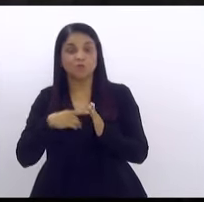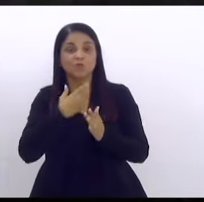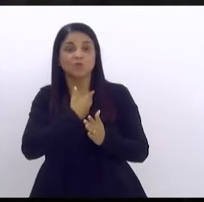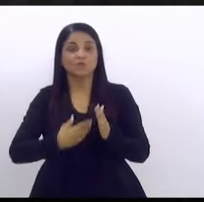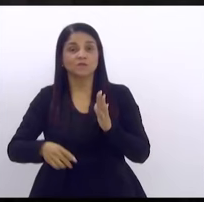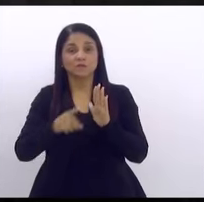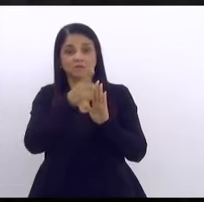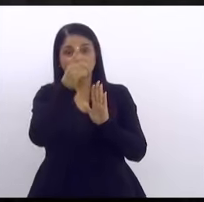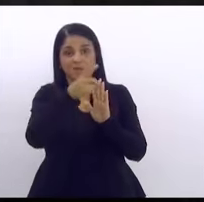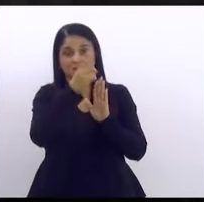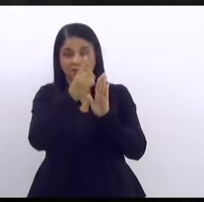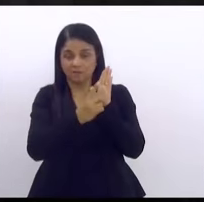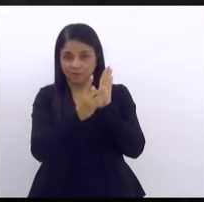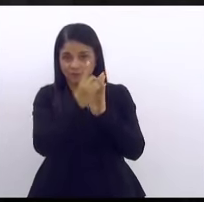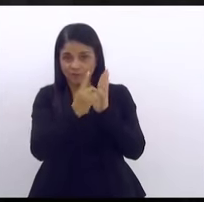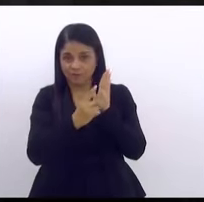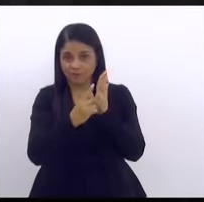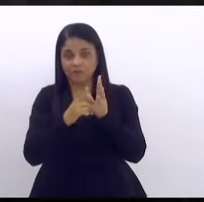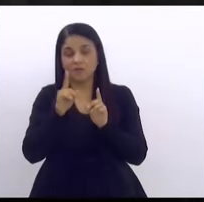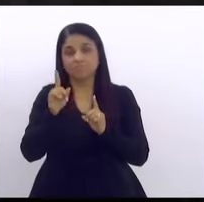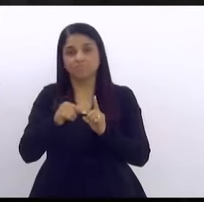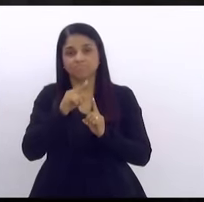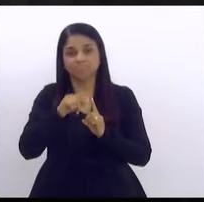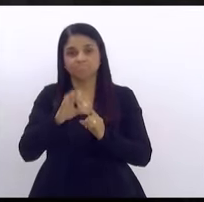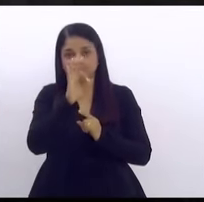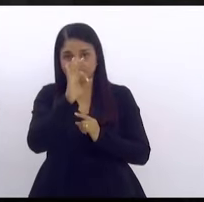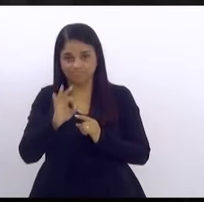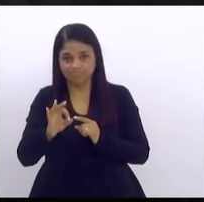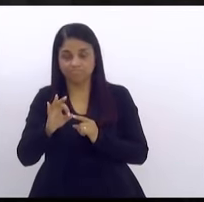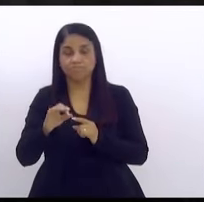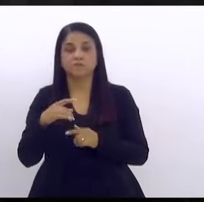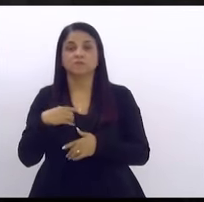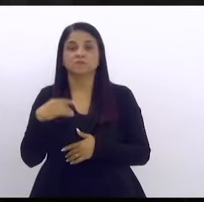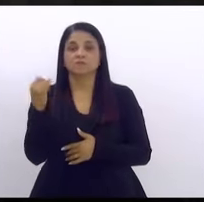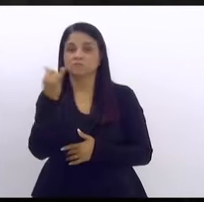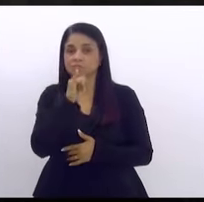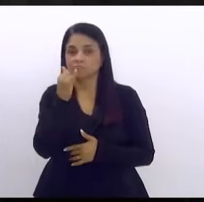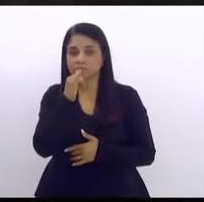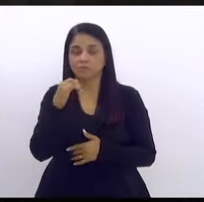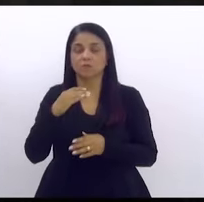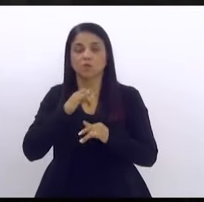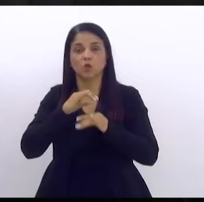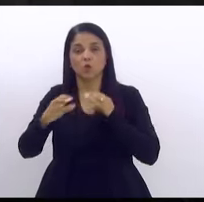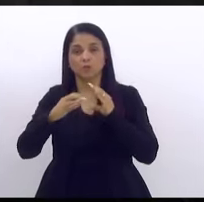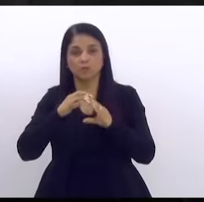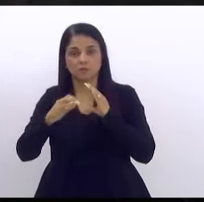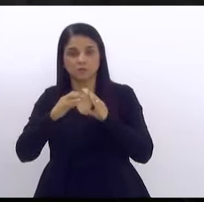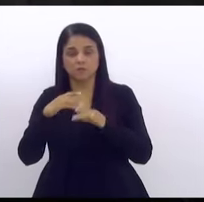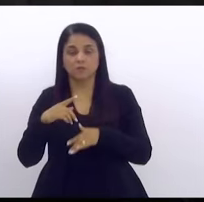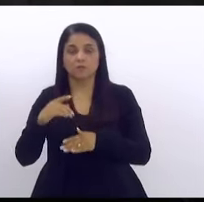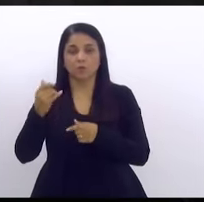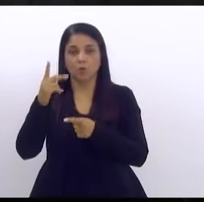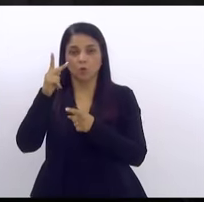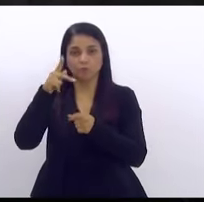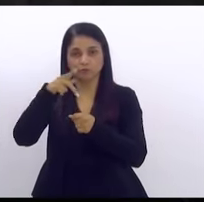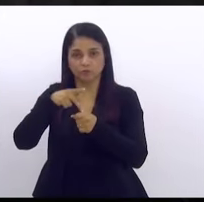a alíquota 18 em energia, telecomunicações e combustíveis na lei nossa do ICMS,